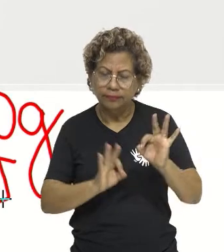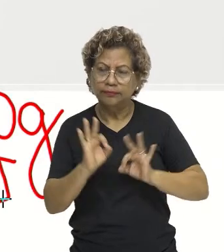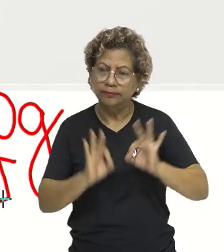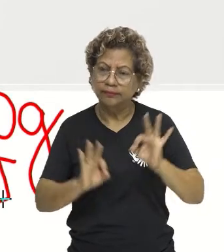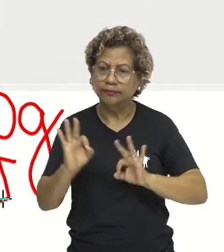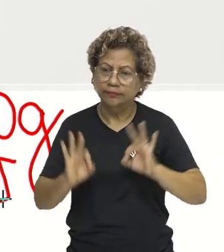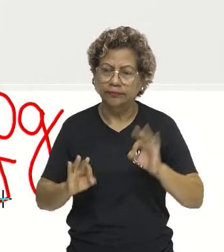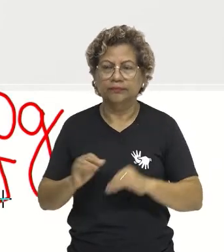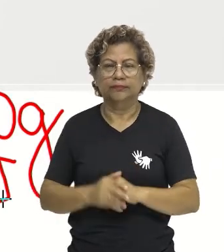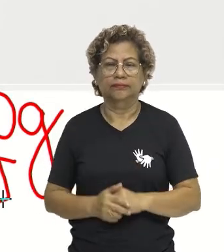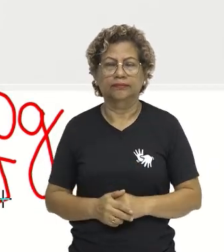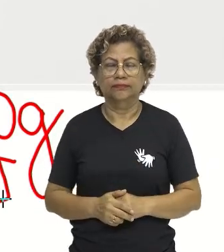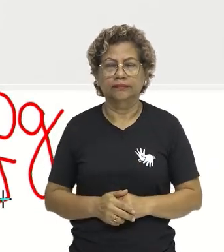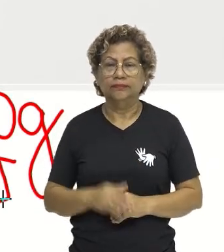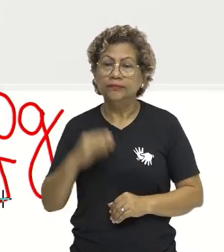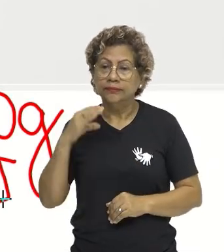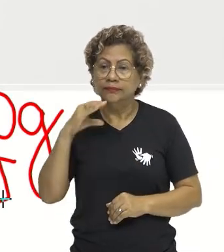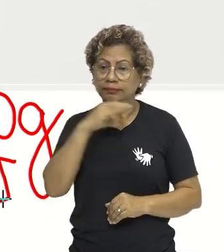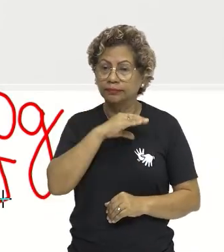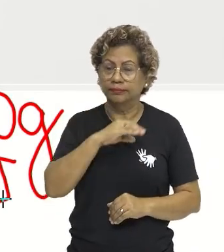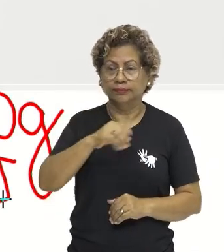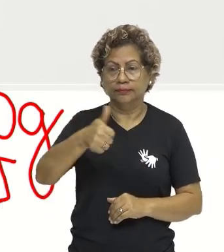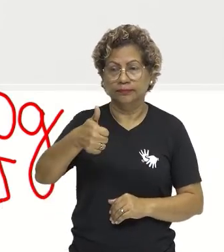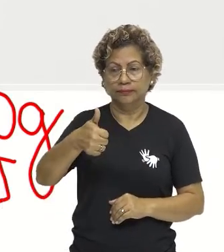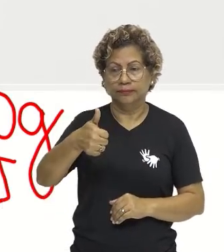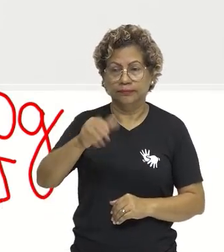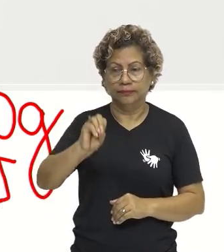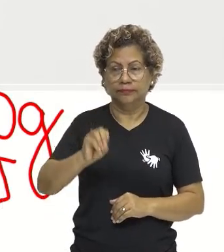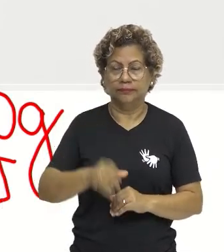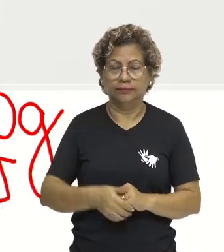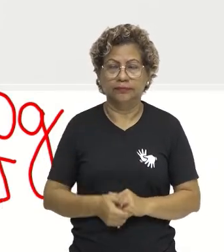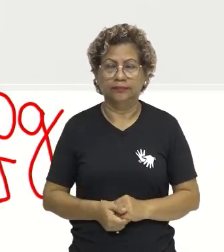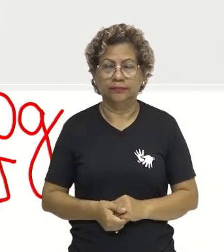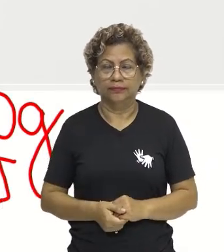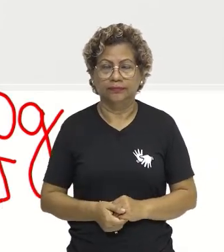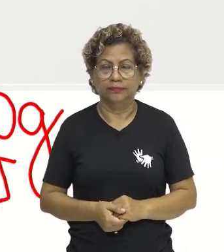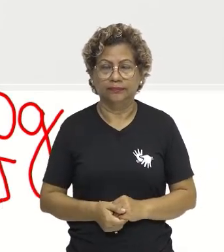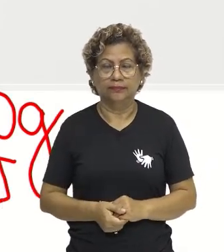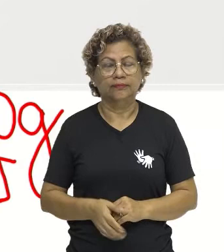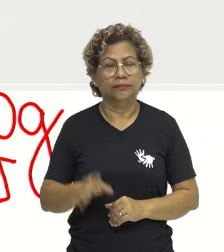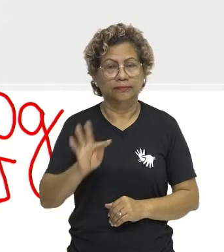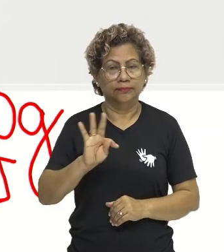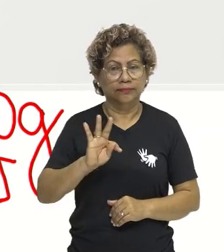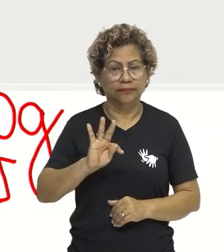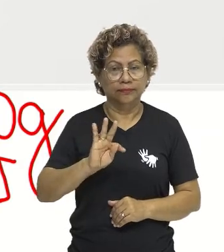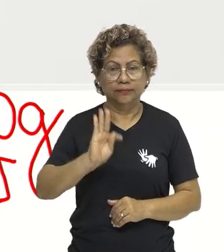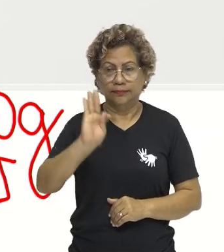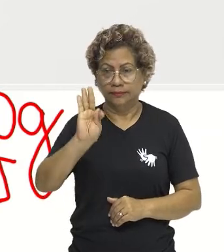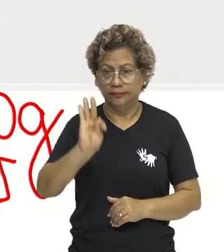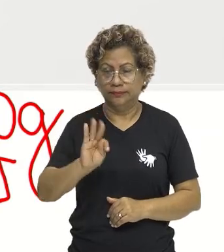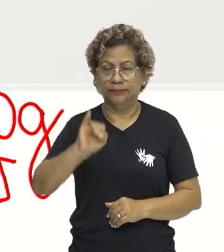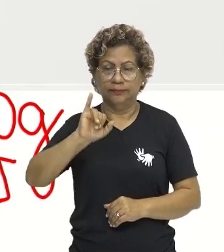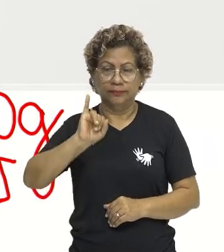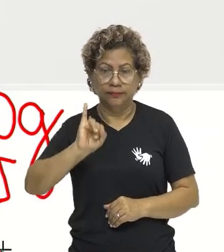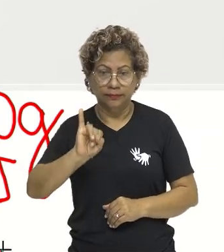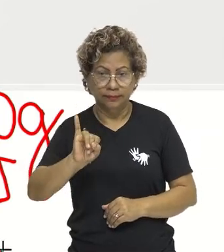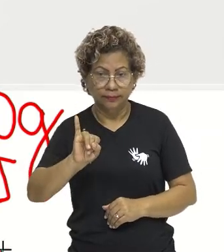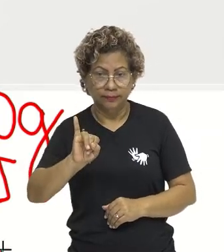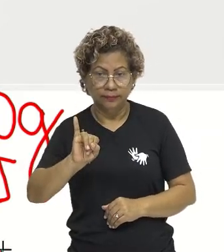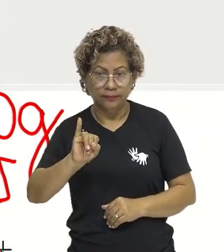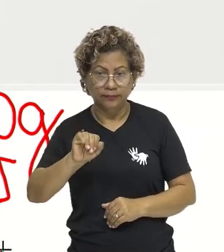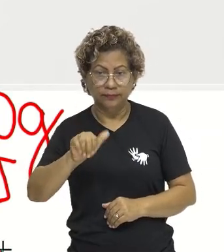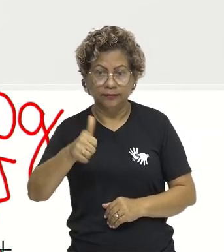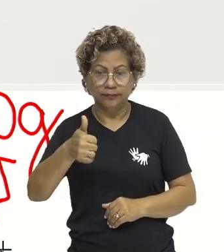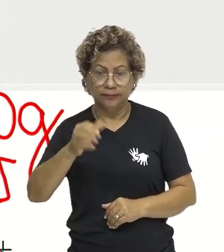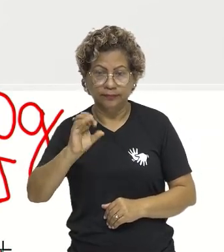sua temperatura aqui é 10. Temperatura inicial é 10. E o que ele está